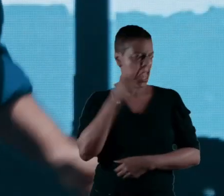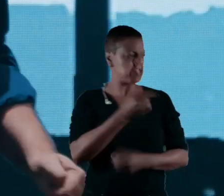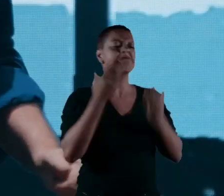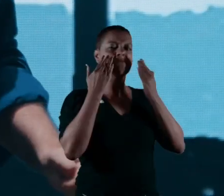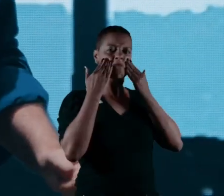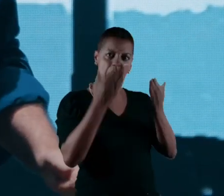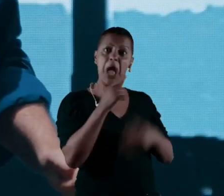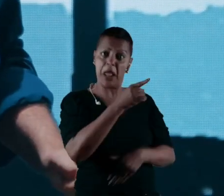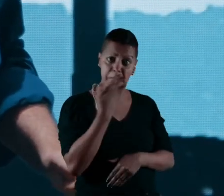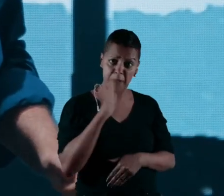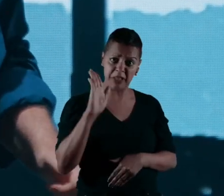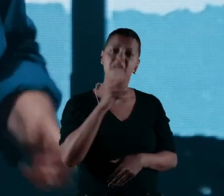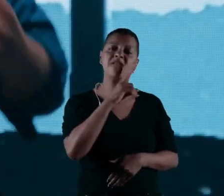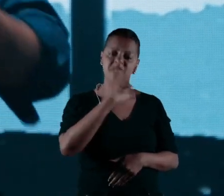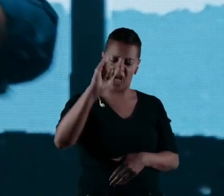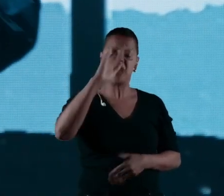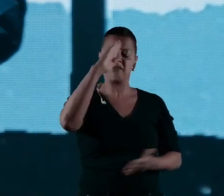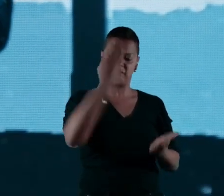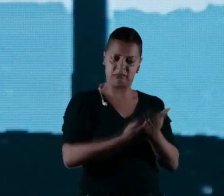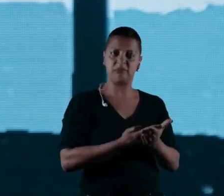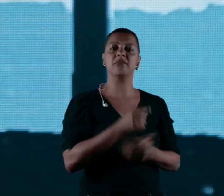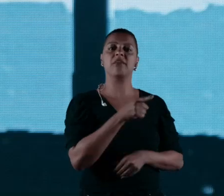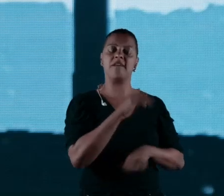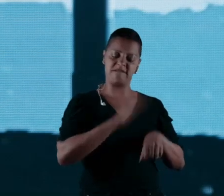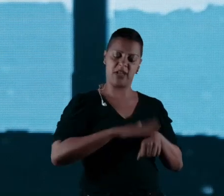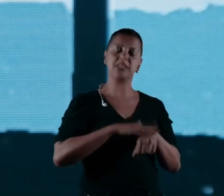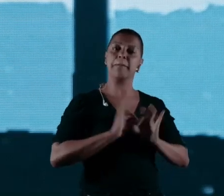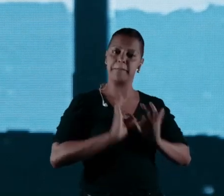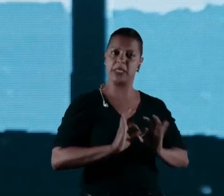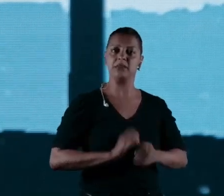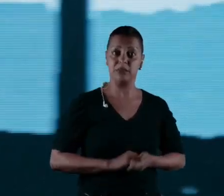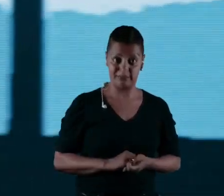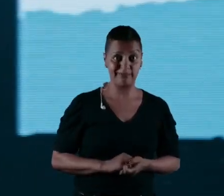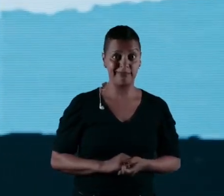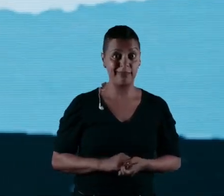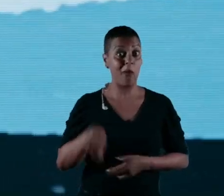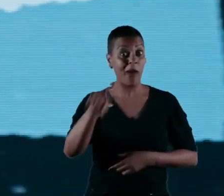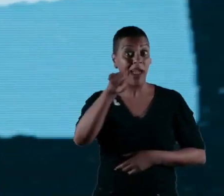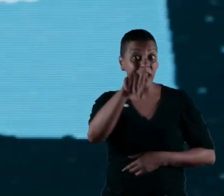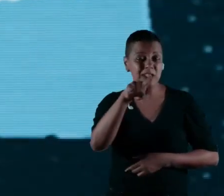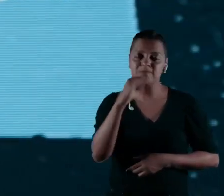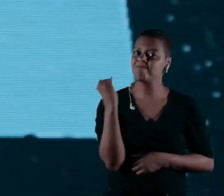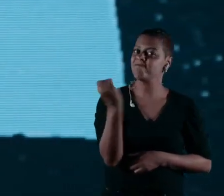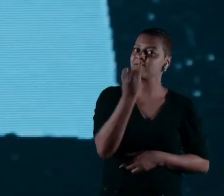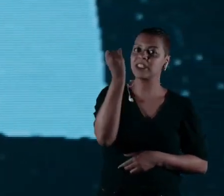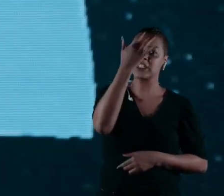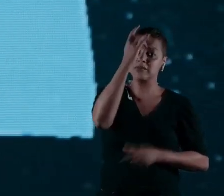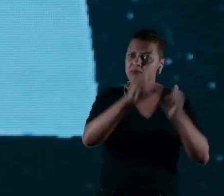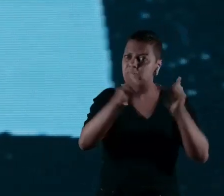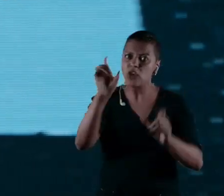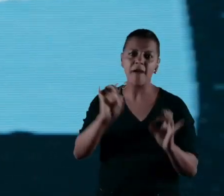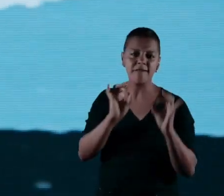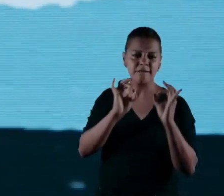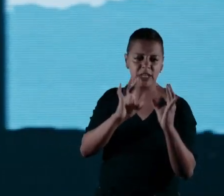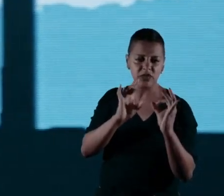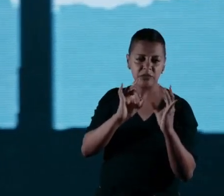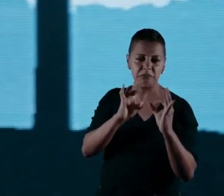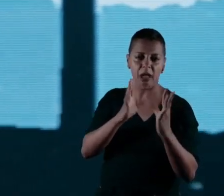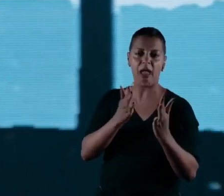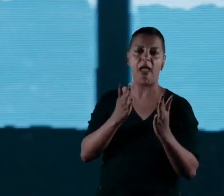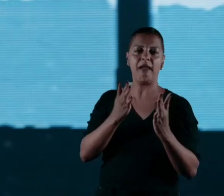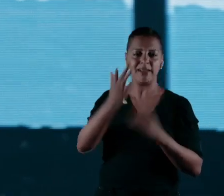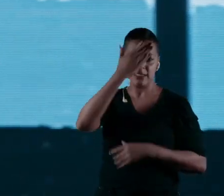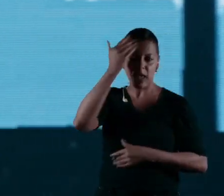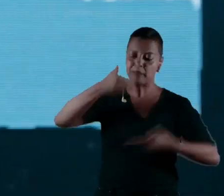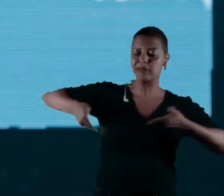vai entregar. E pessoas passam a ter esse feedback dos seus clientes, das pessoas com as